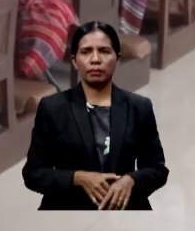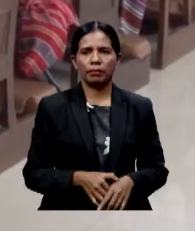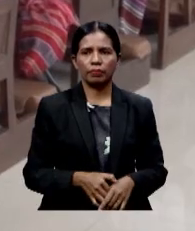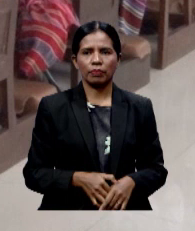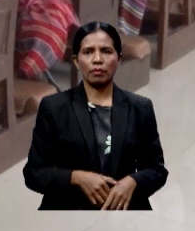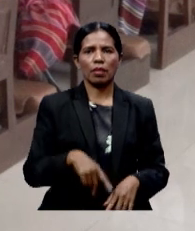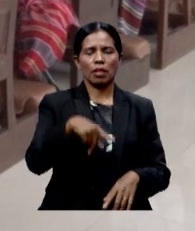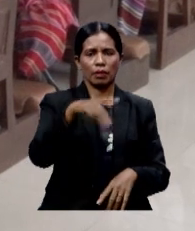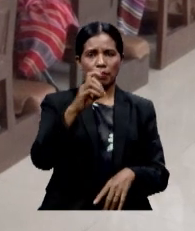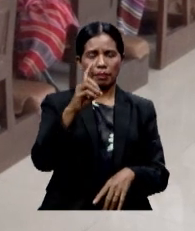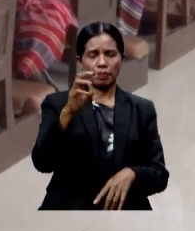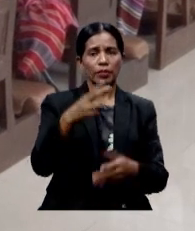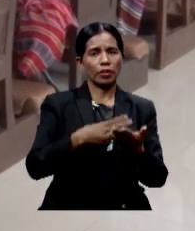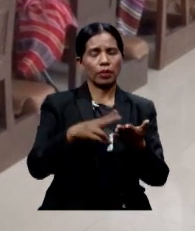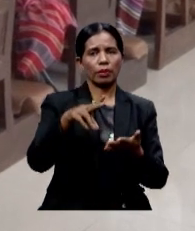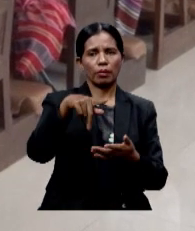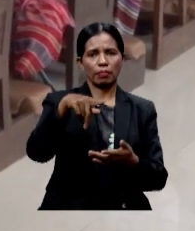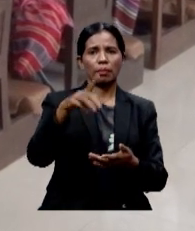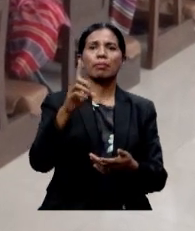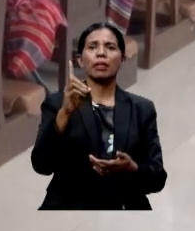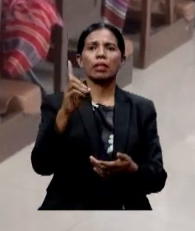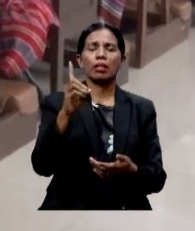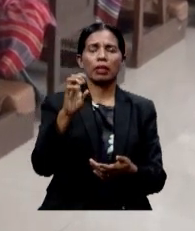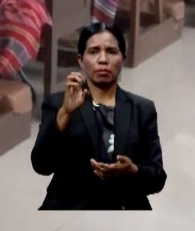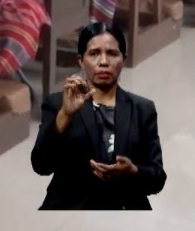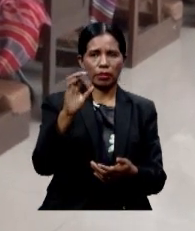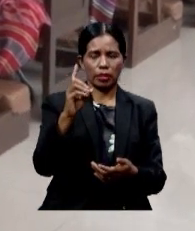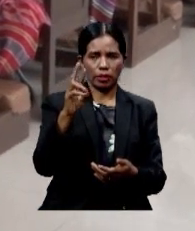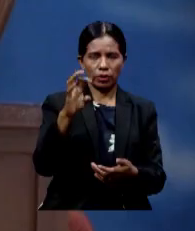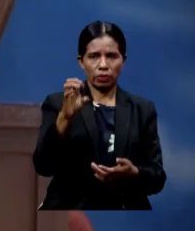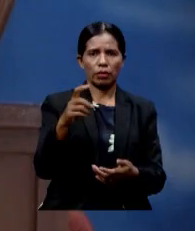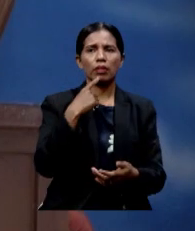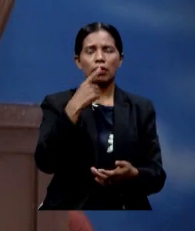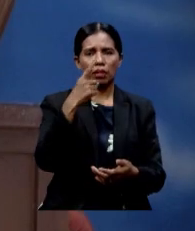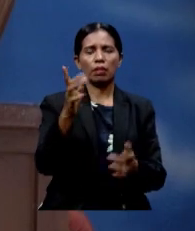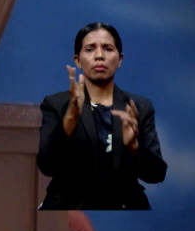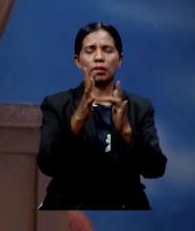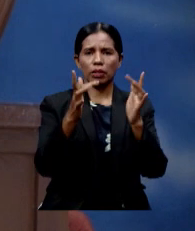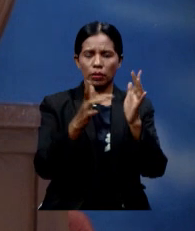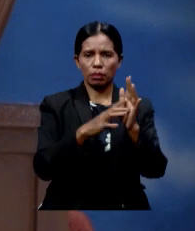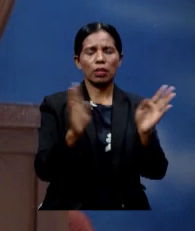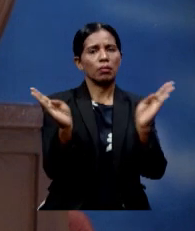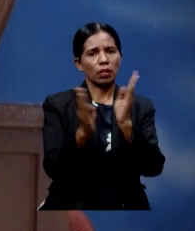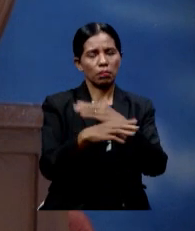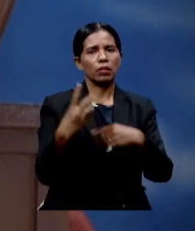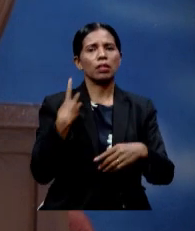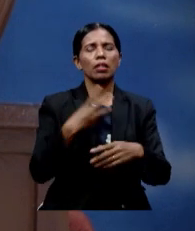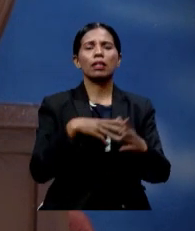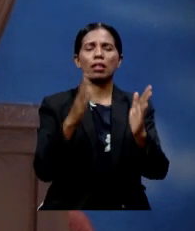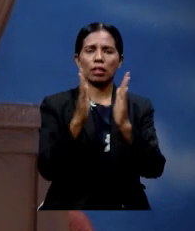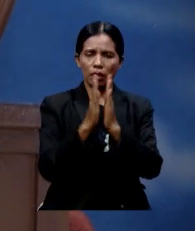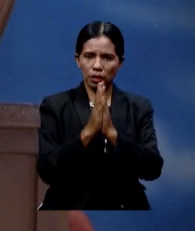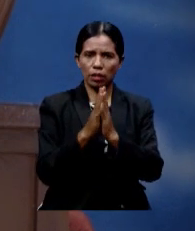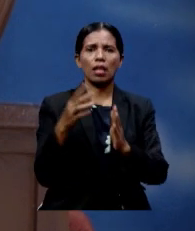Pedro ini yang datang pada Yesus dalam saimos kita ini harapan. Amin